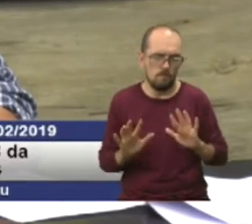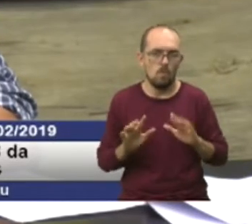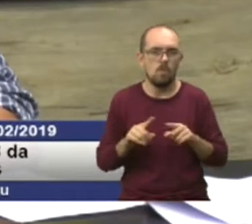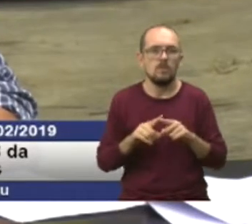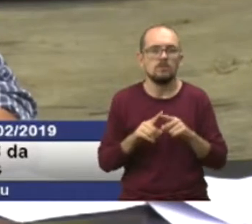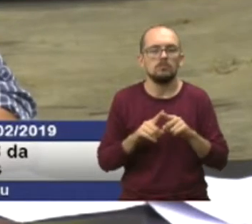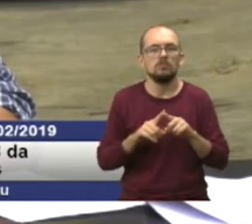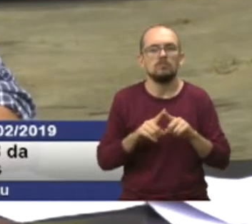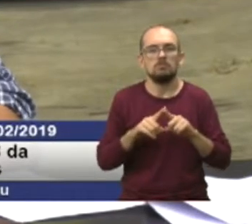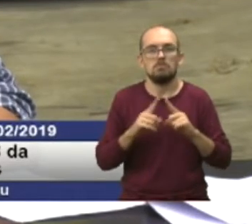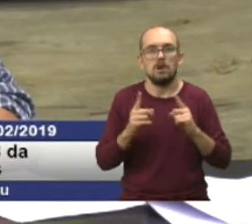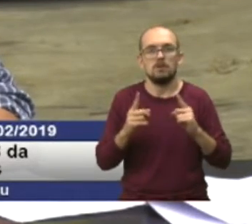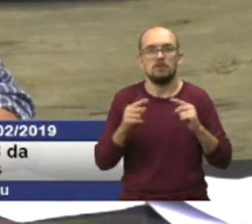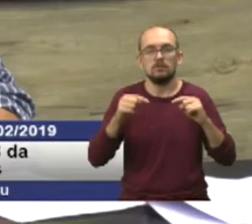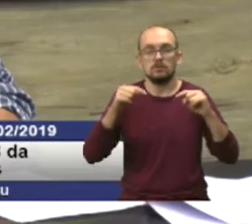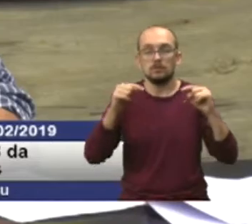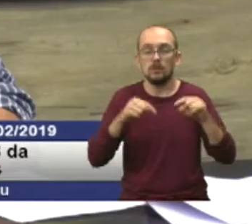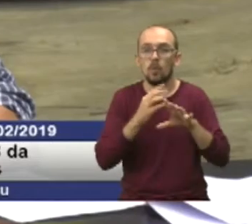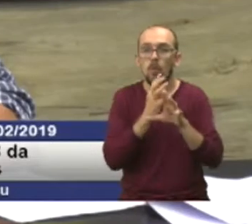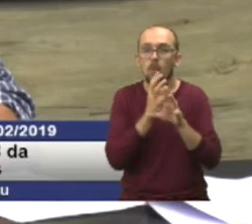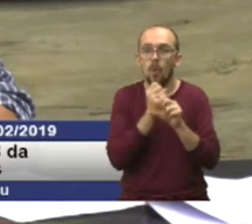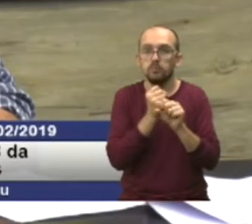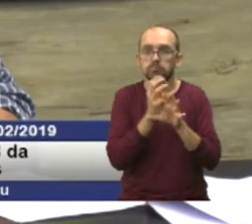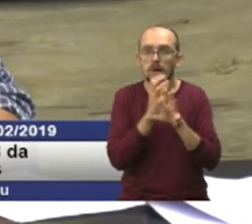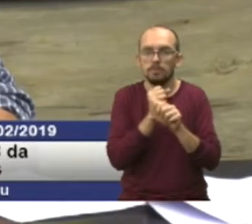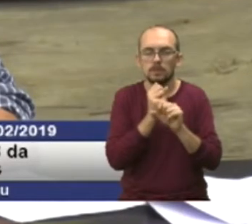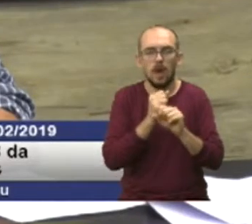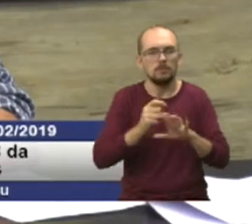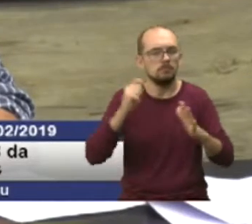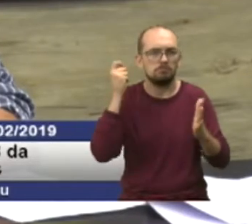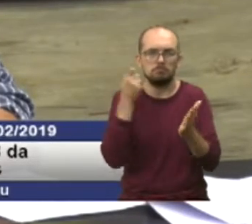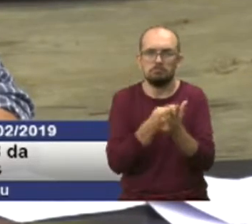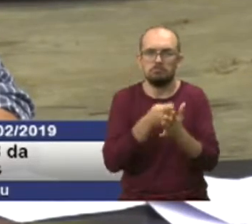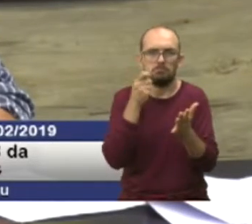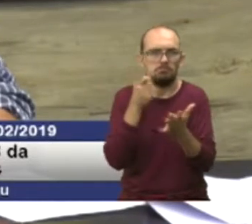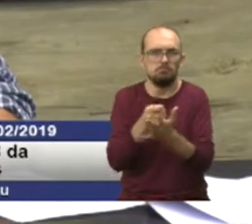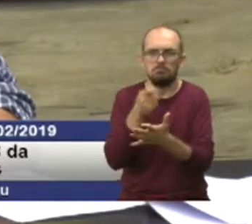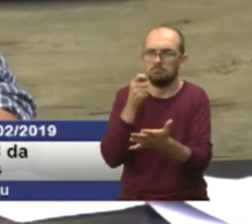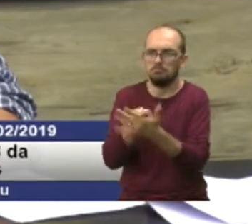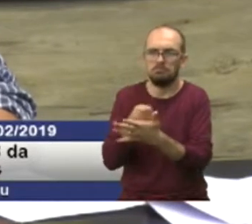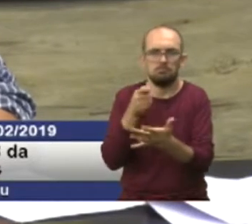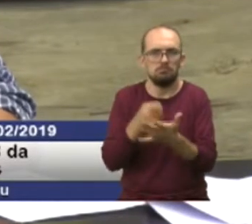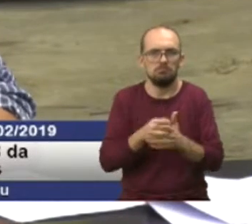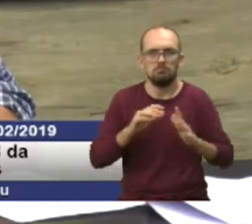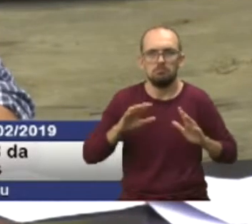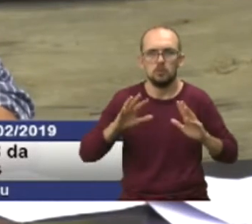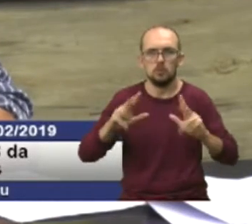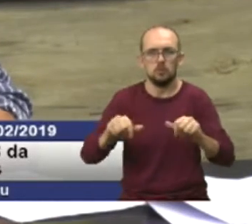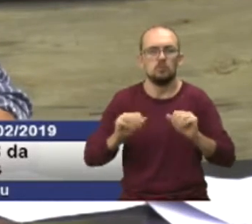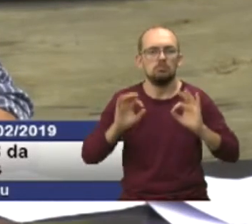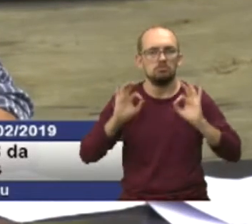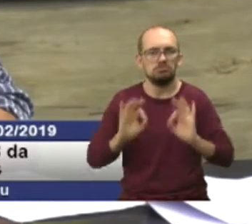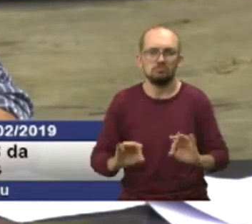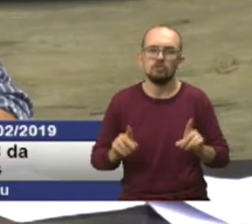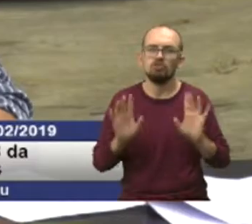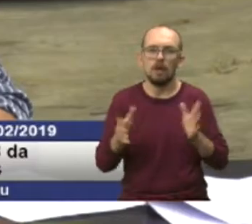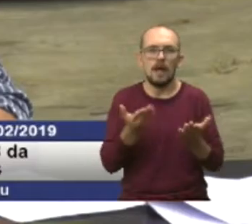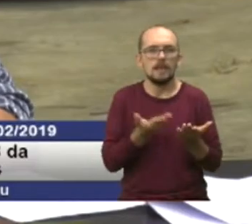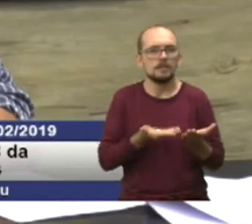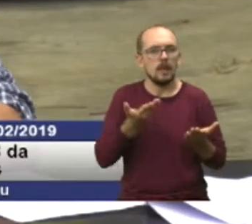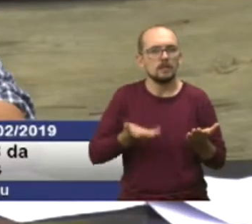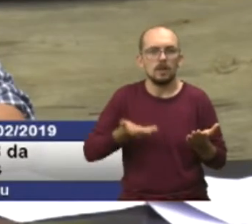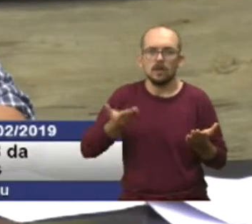Mas aqui na contabilidade nós pagamos todos os fornecedores, são feitas as